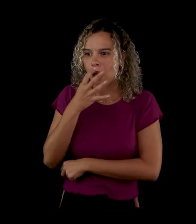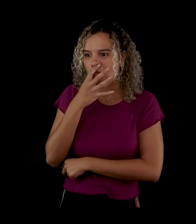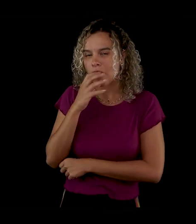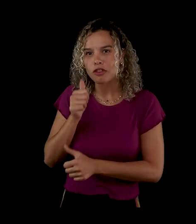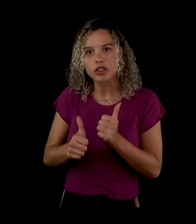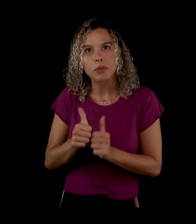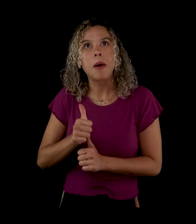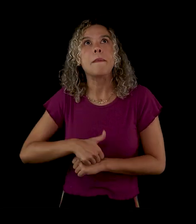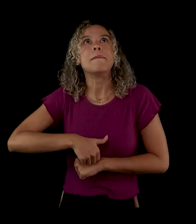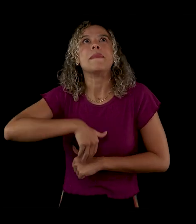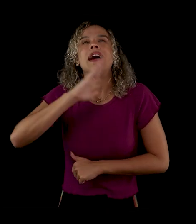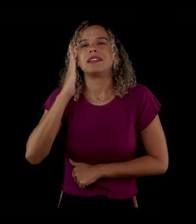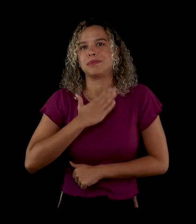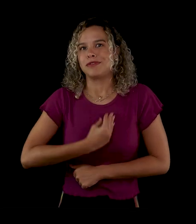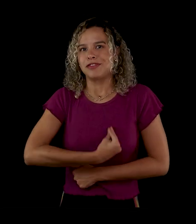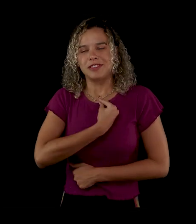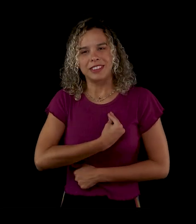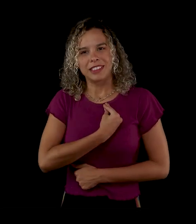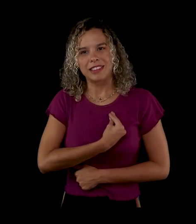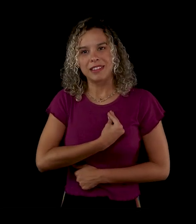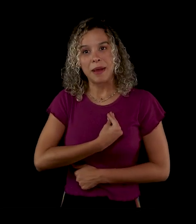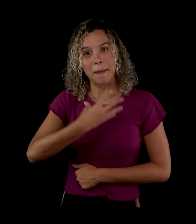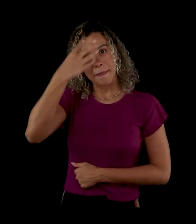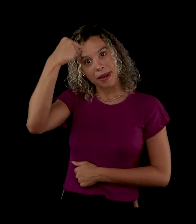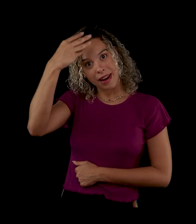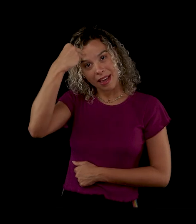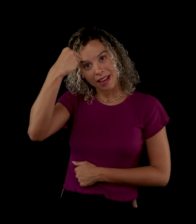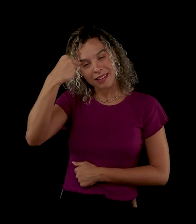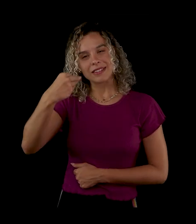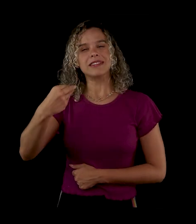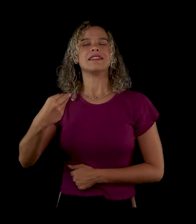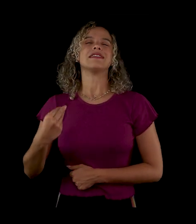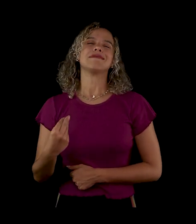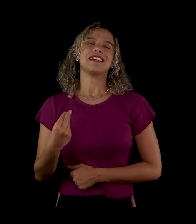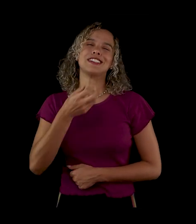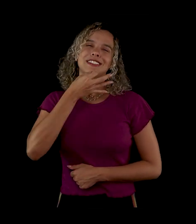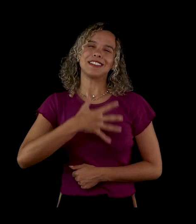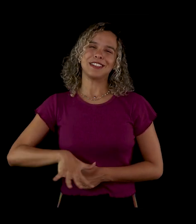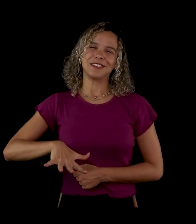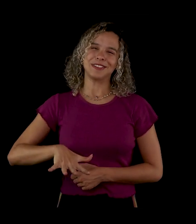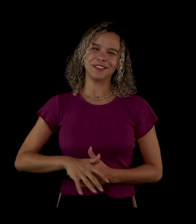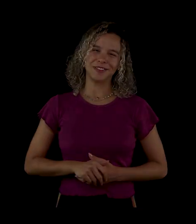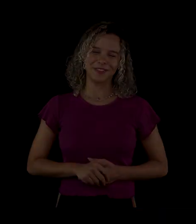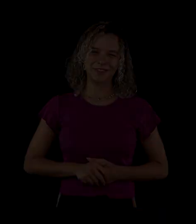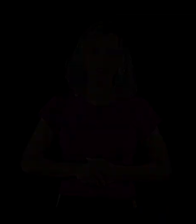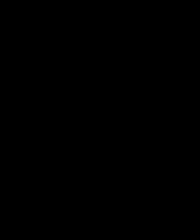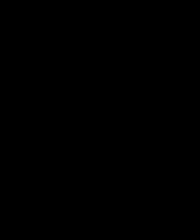futebol que eu vi na vida. Pelé e o Santos Futebol Clube. Pelé!